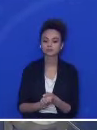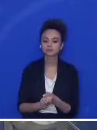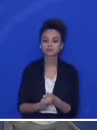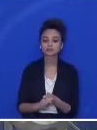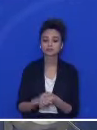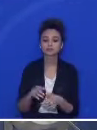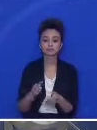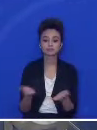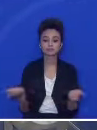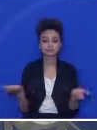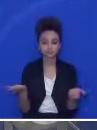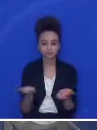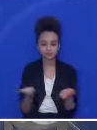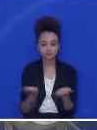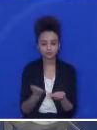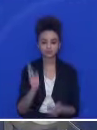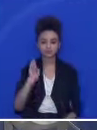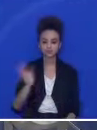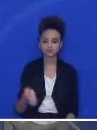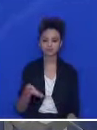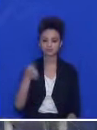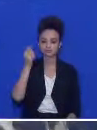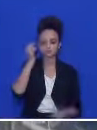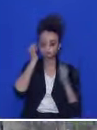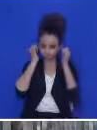A hora é agora. Valendo!